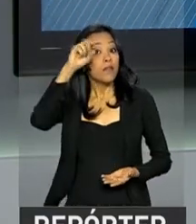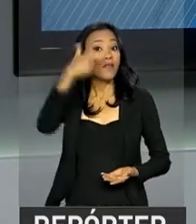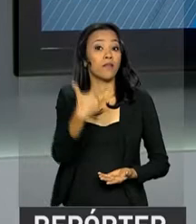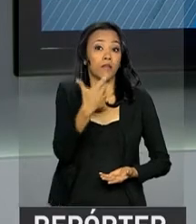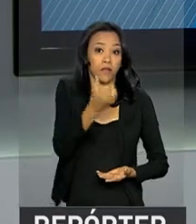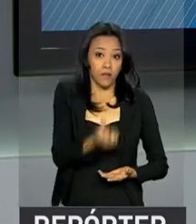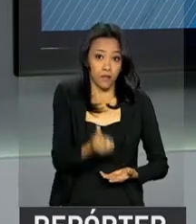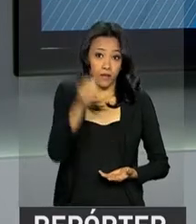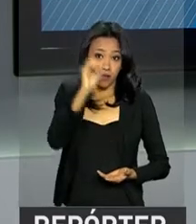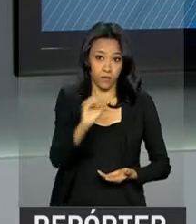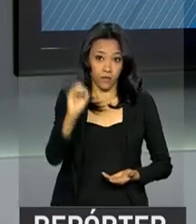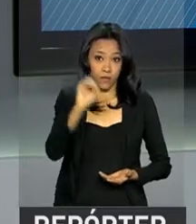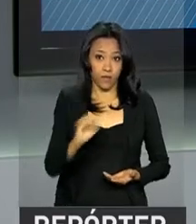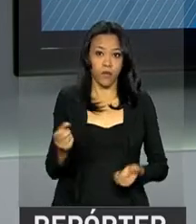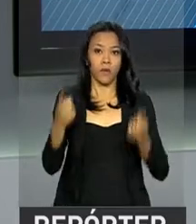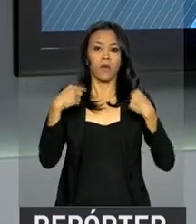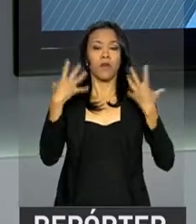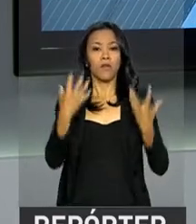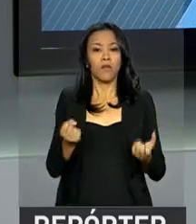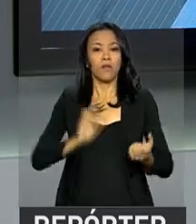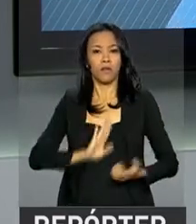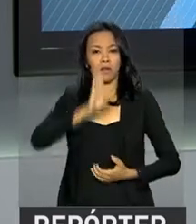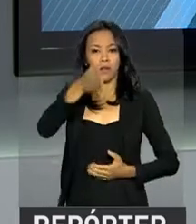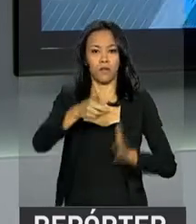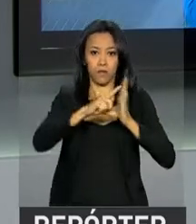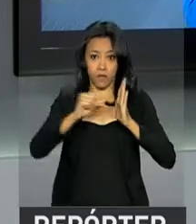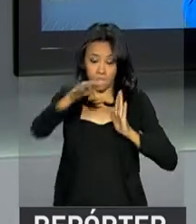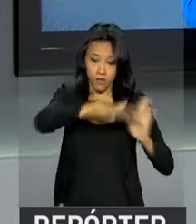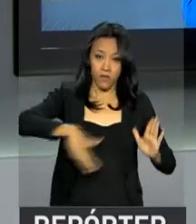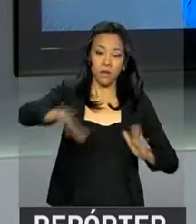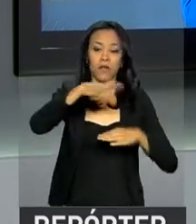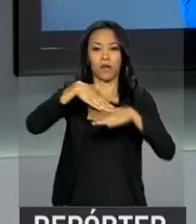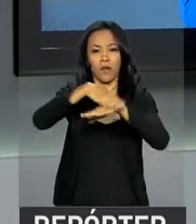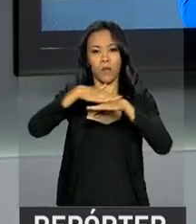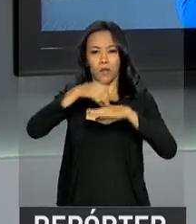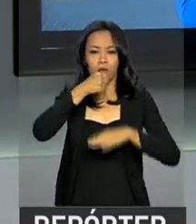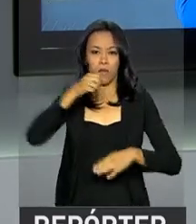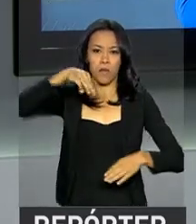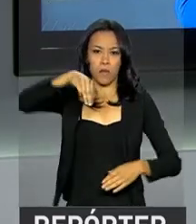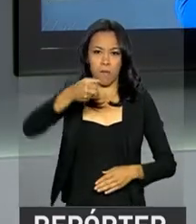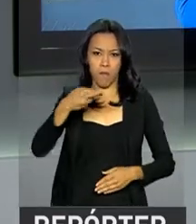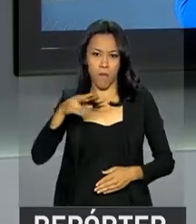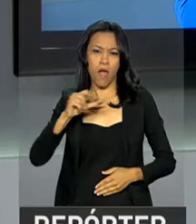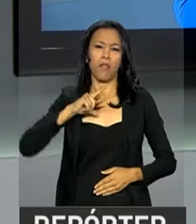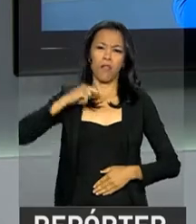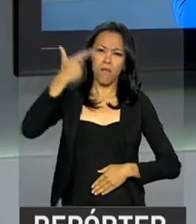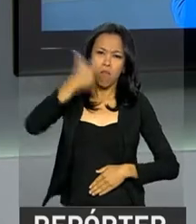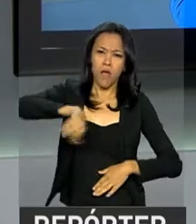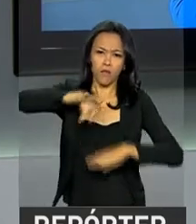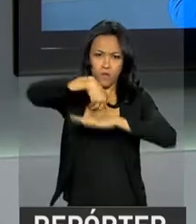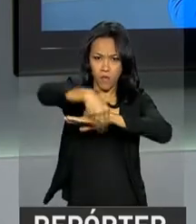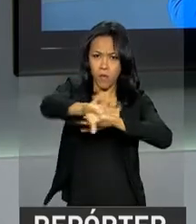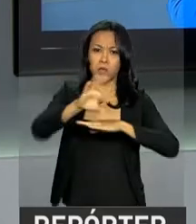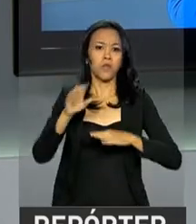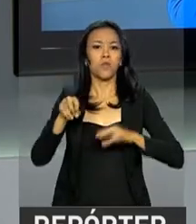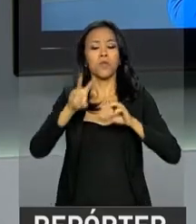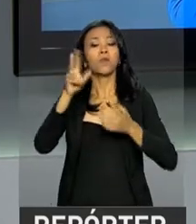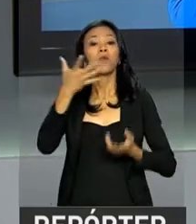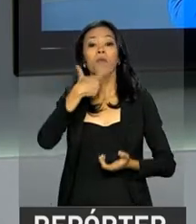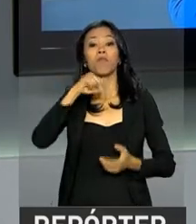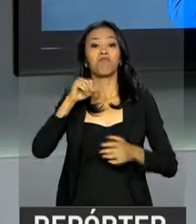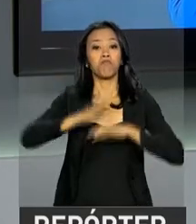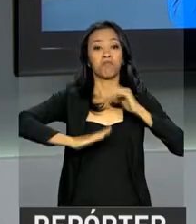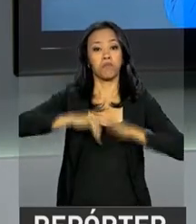de outubro vamos ao palácio do planalto conversar com a repórter maria kenupp ela traz pra gente informações sobre o presidente michel temer bomdia